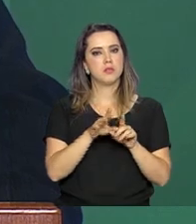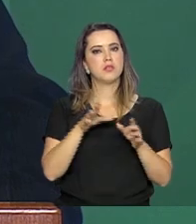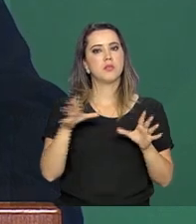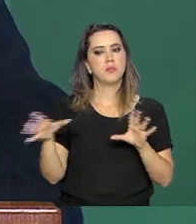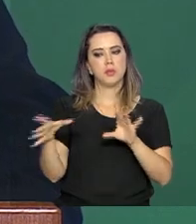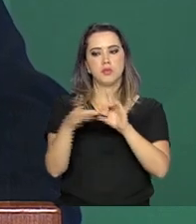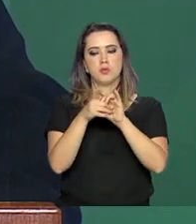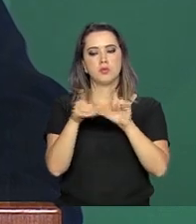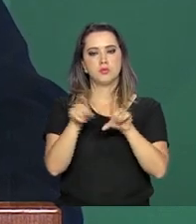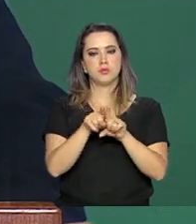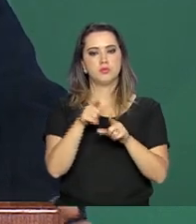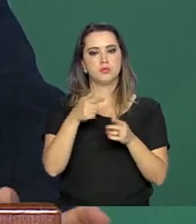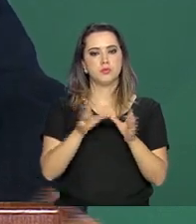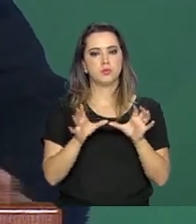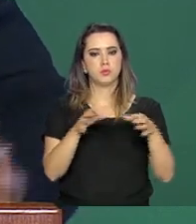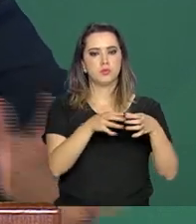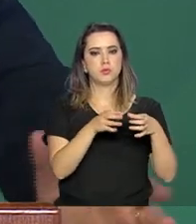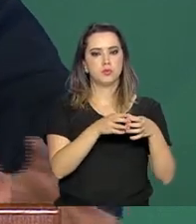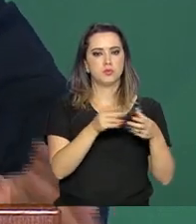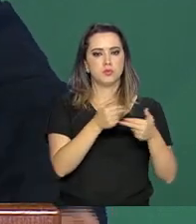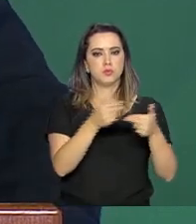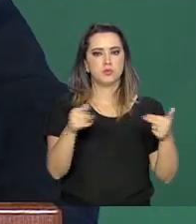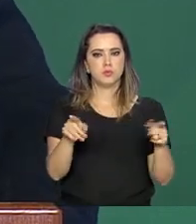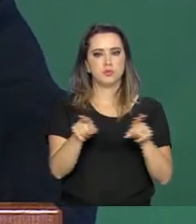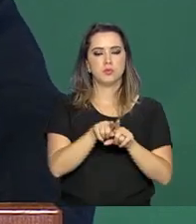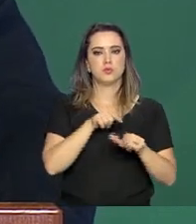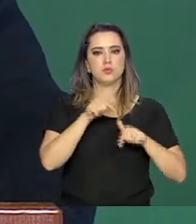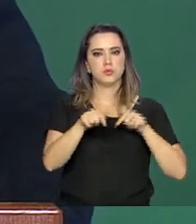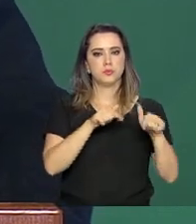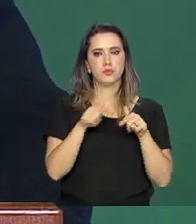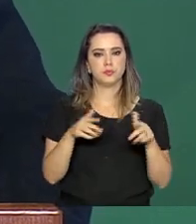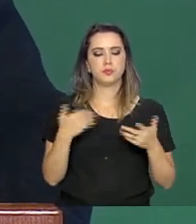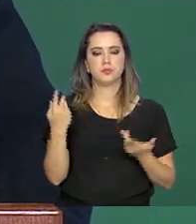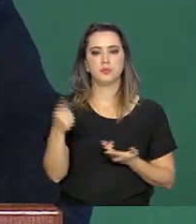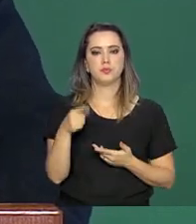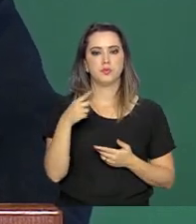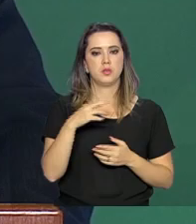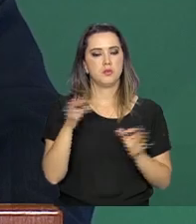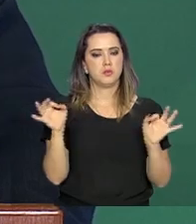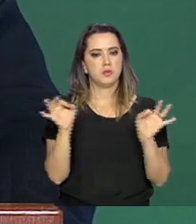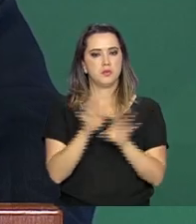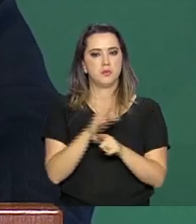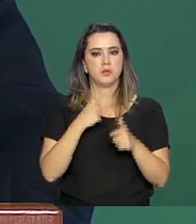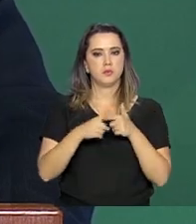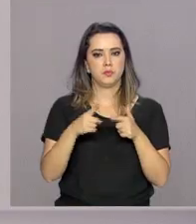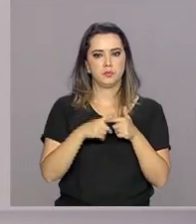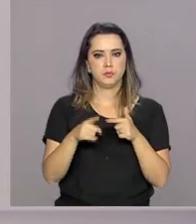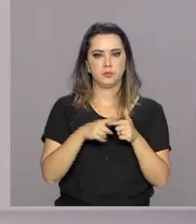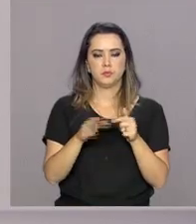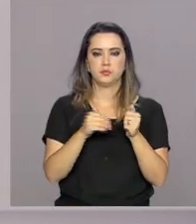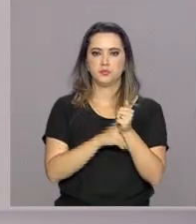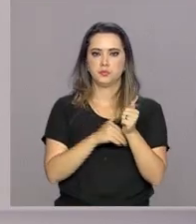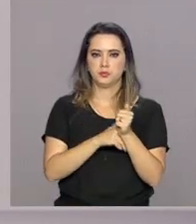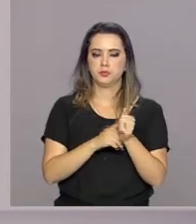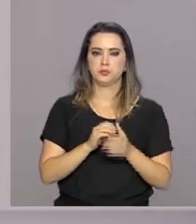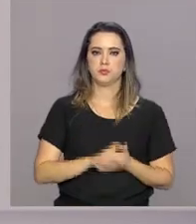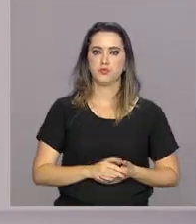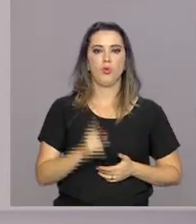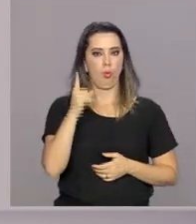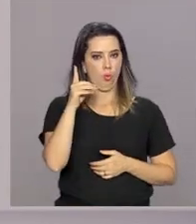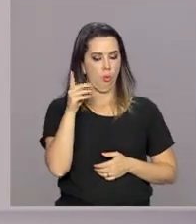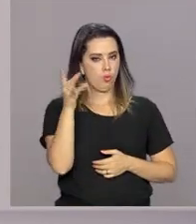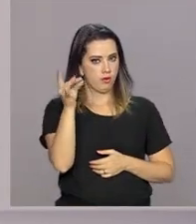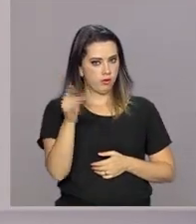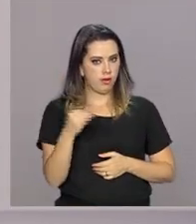retalhos que era o conjunto de pequenas ações aqui e ali para resolver o problema da privacidade e um detalhe